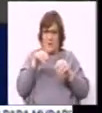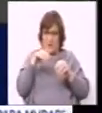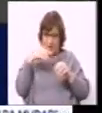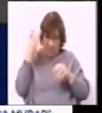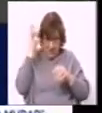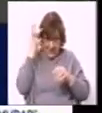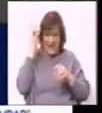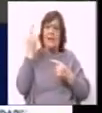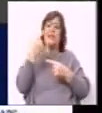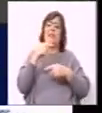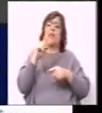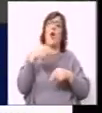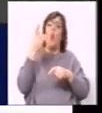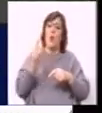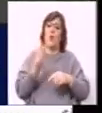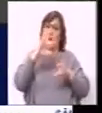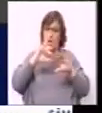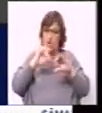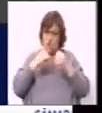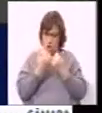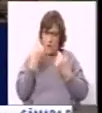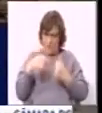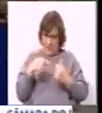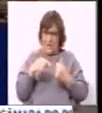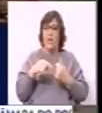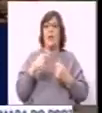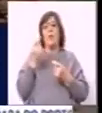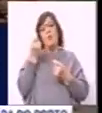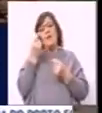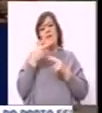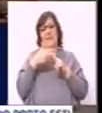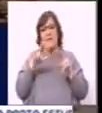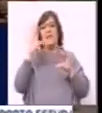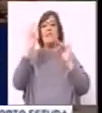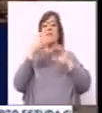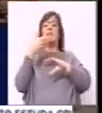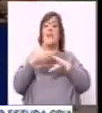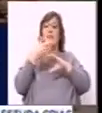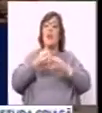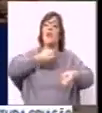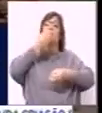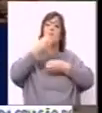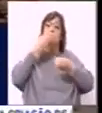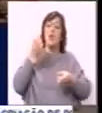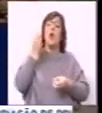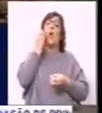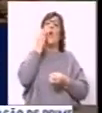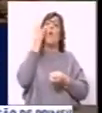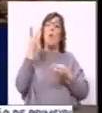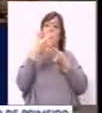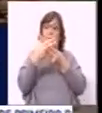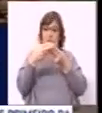parte da tarde temos um outro workshop assim um conceito o julgamento que enfrenta sua opção sexual explica final de